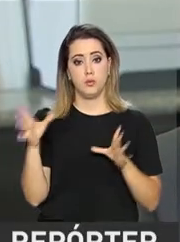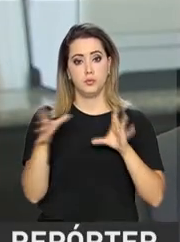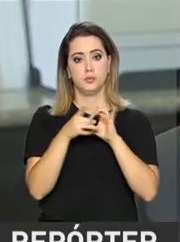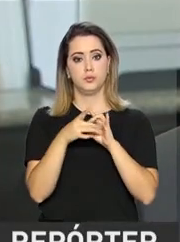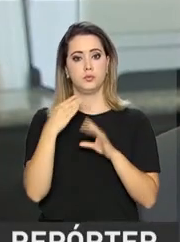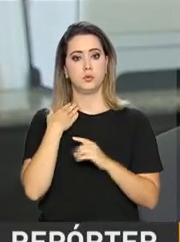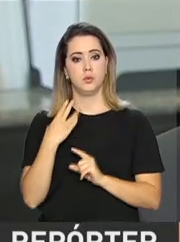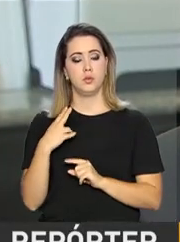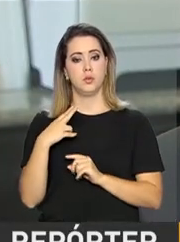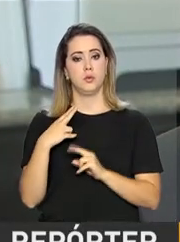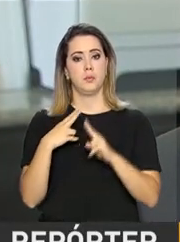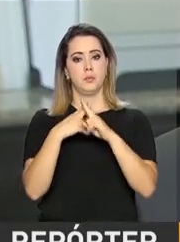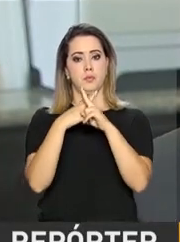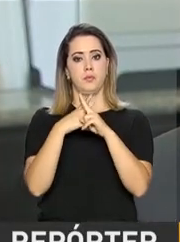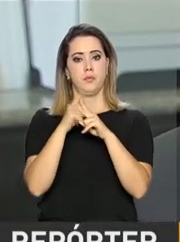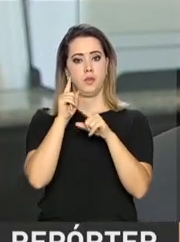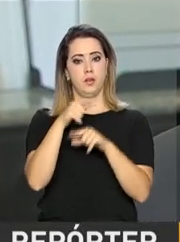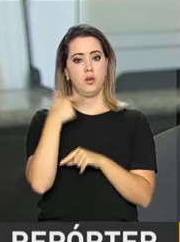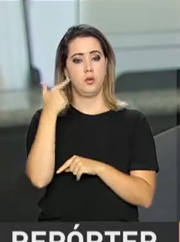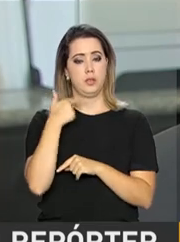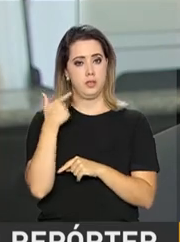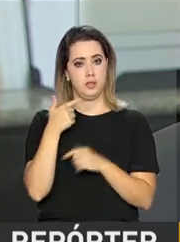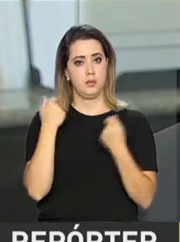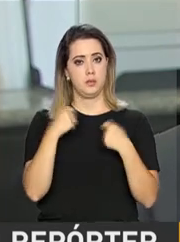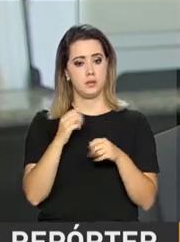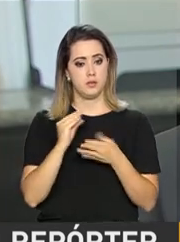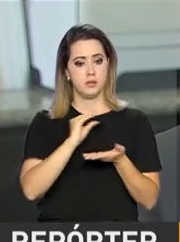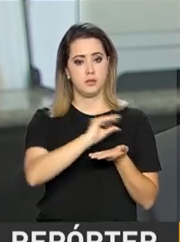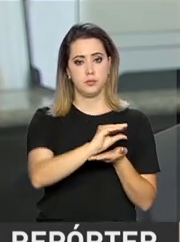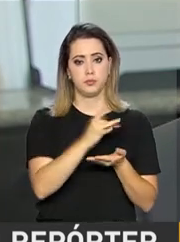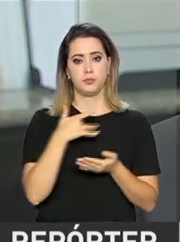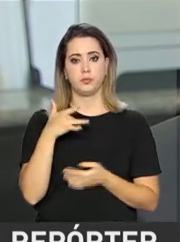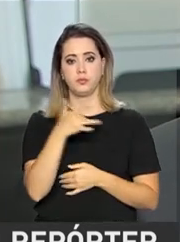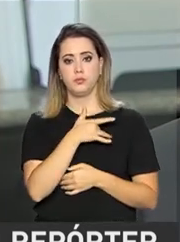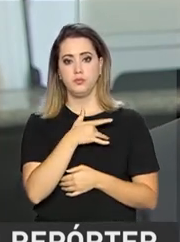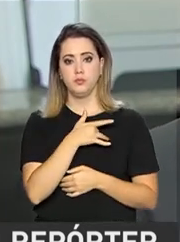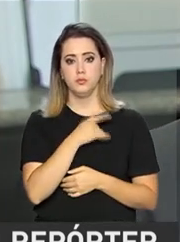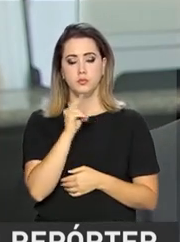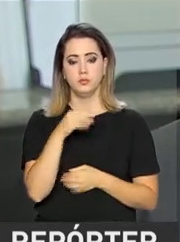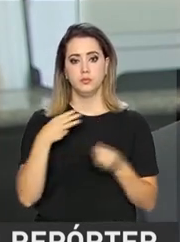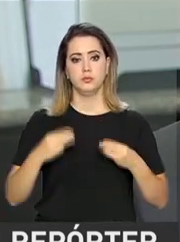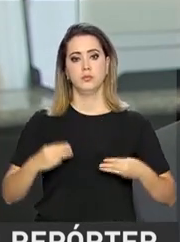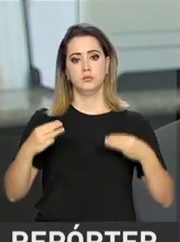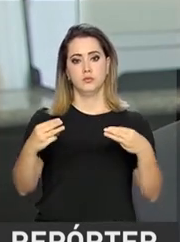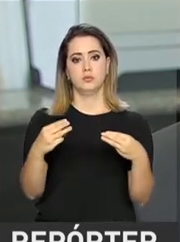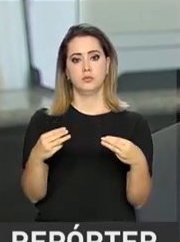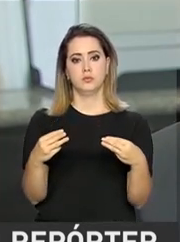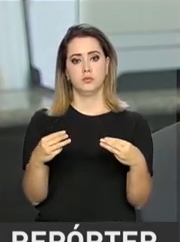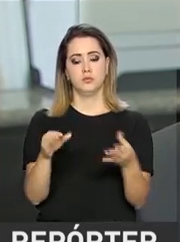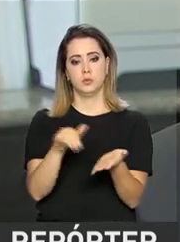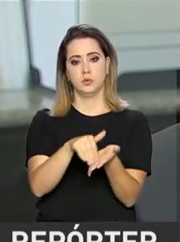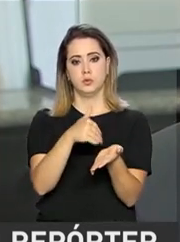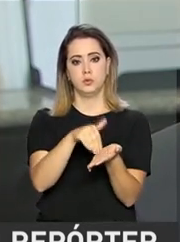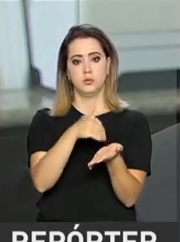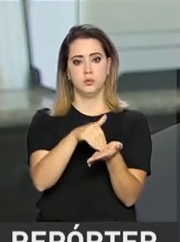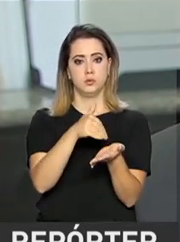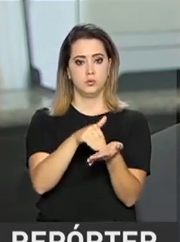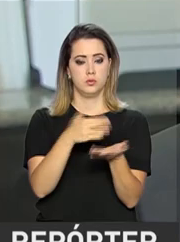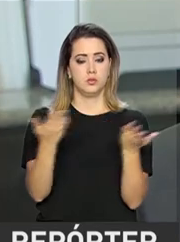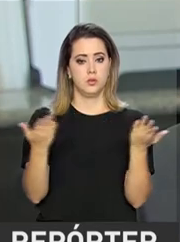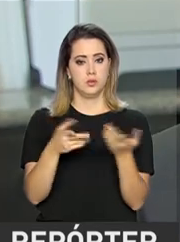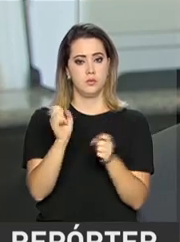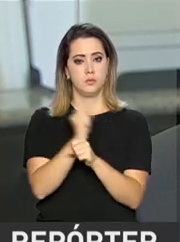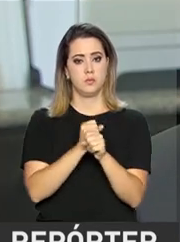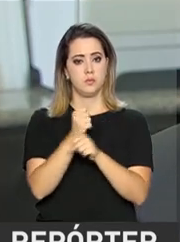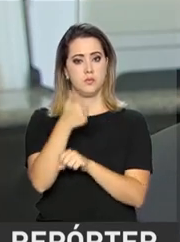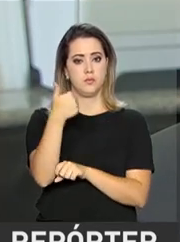são recursos da loteria que têm que ser aplicados em ações de saúde. E o Ministério abre uma inscrição. Neste ano,